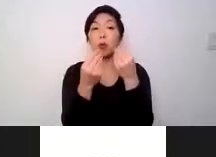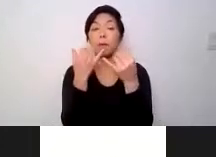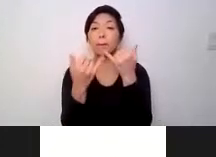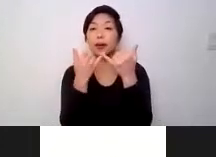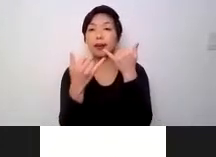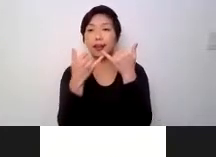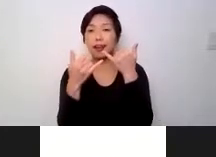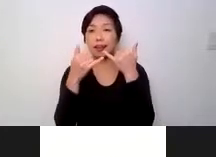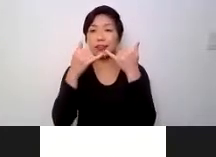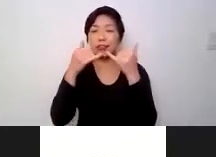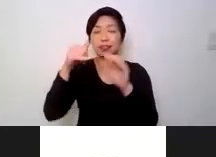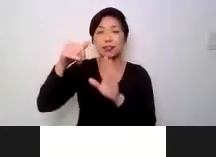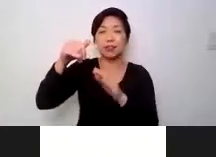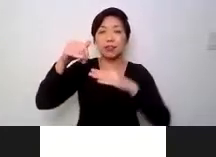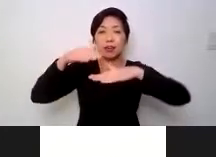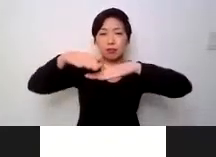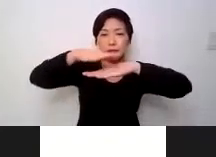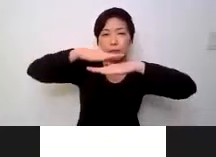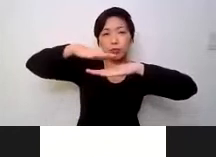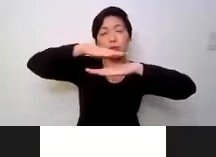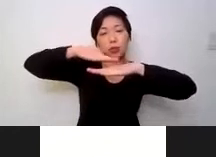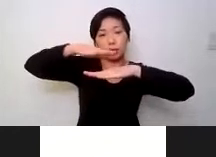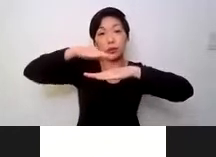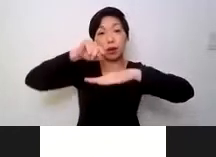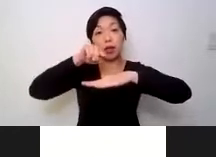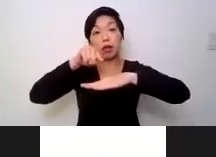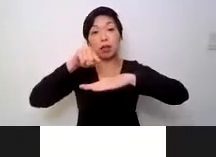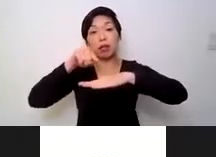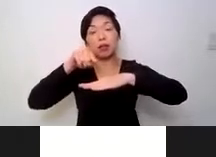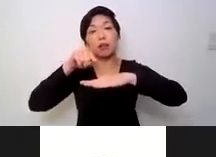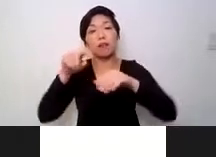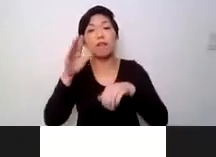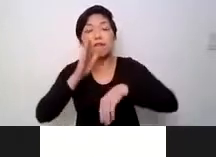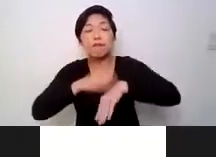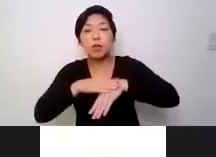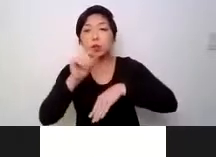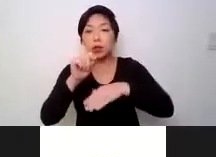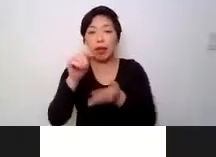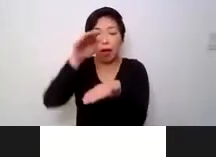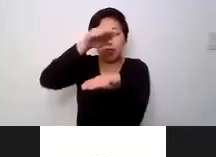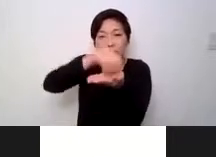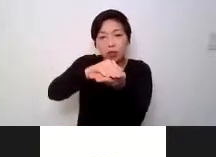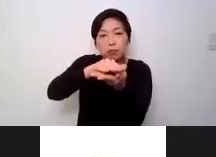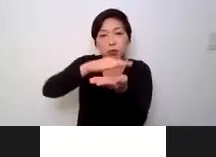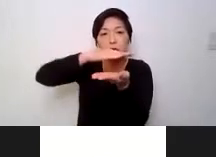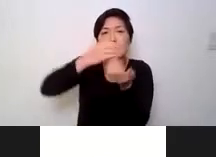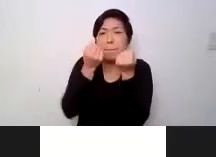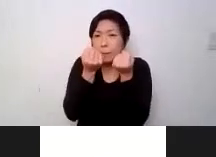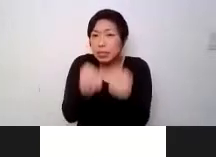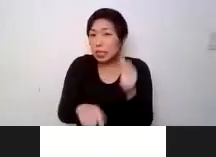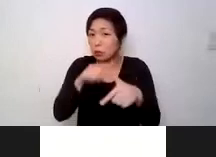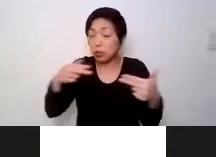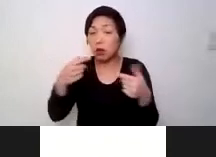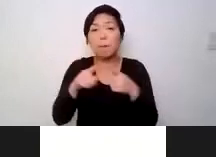utilizou que ele faz com que essa campa quadrada que é super pesada ela parece super leve